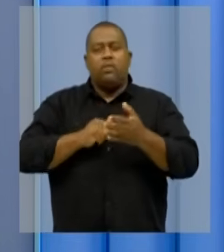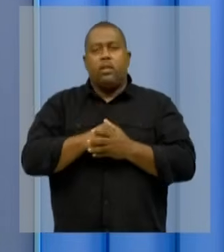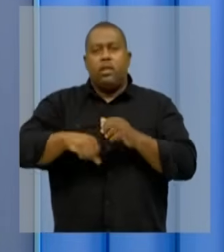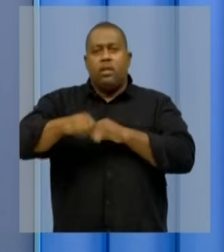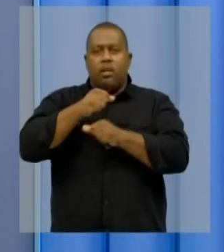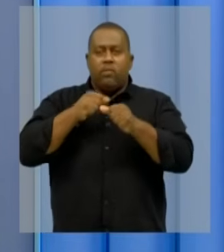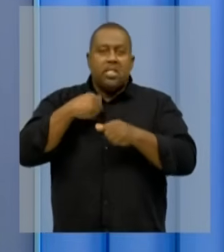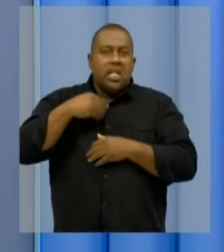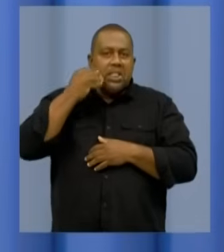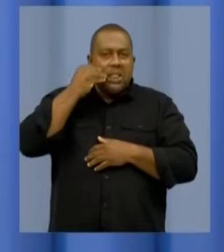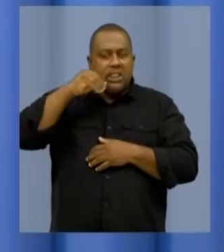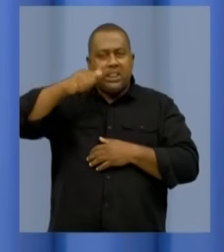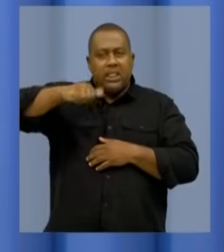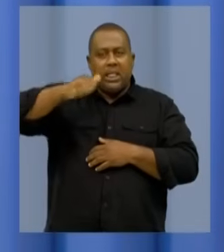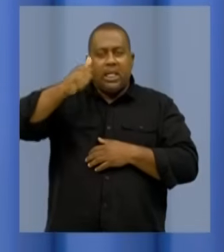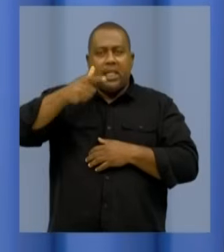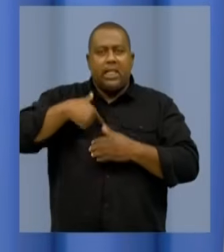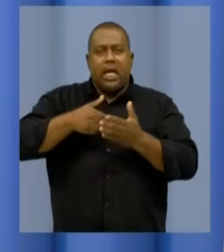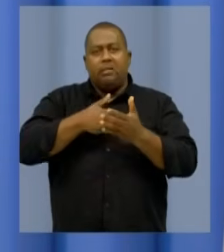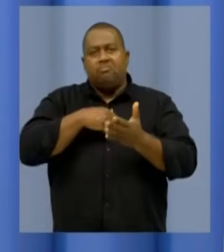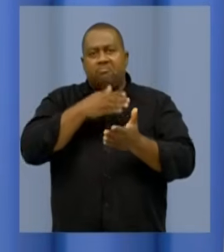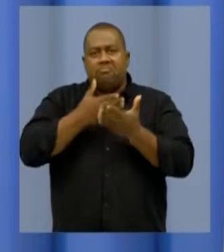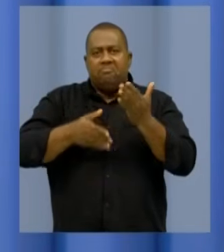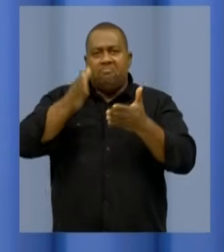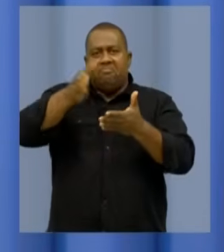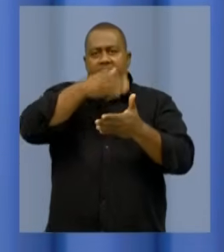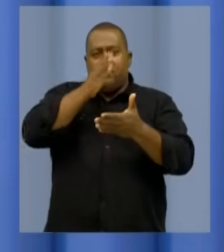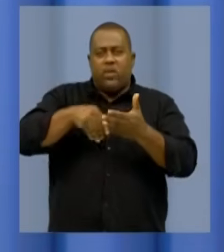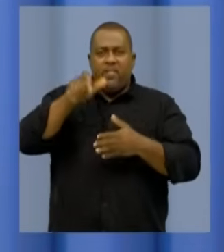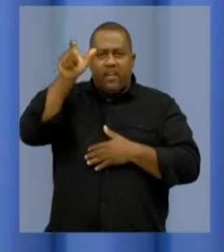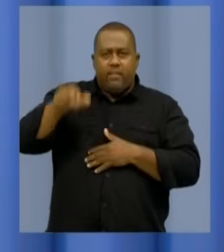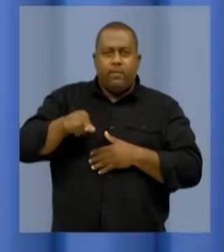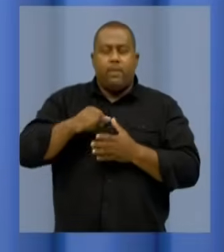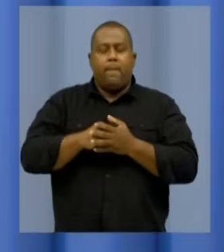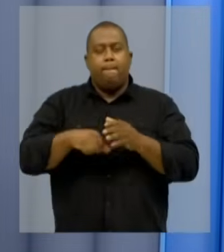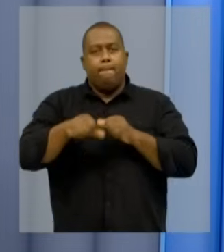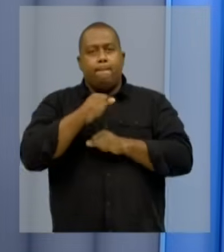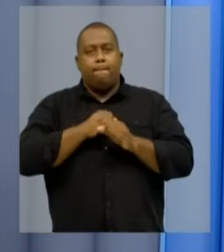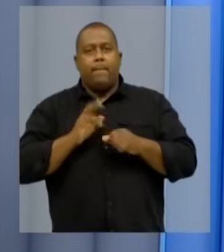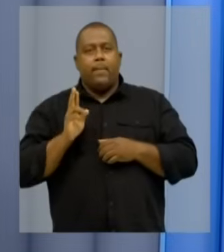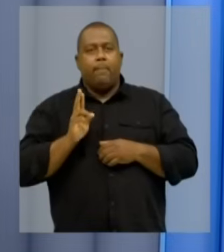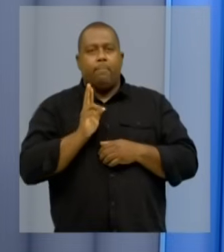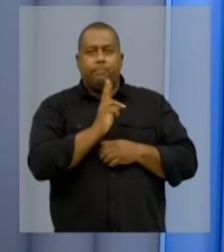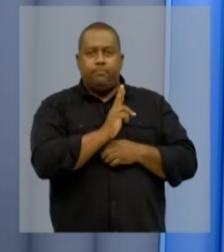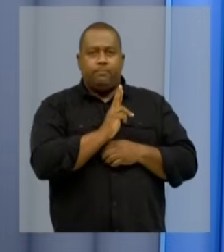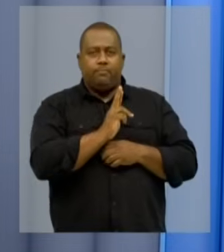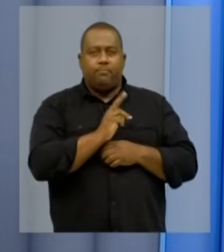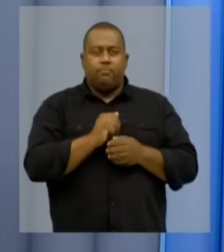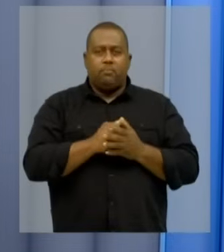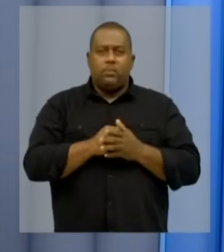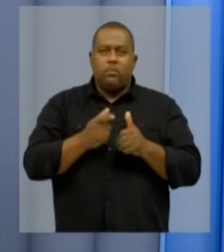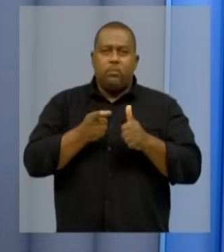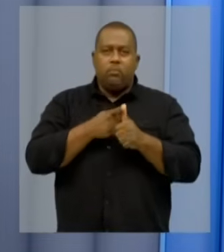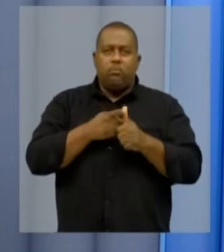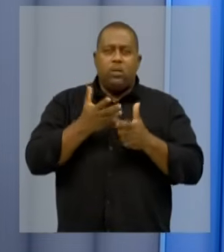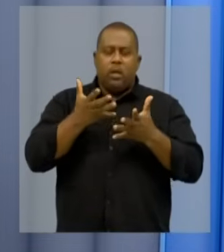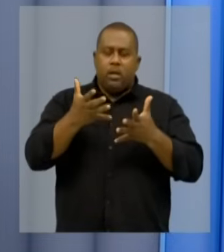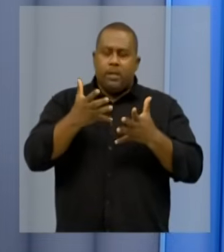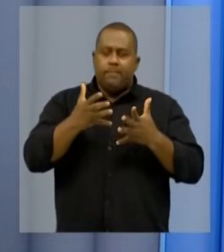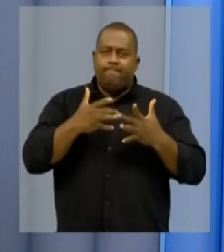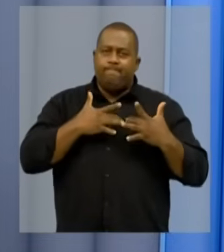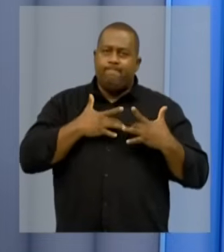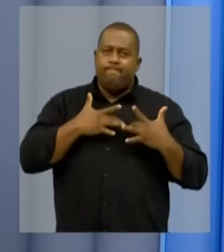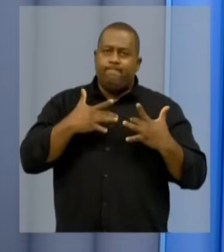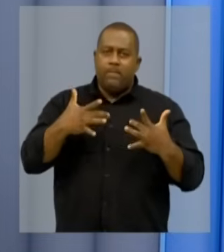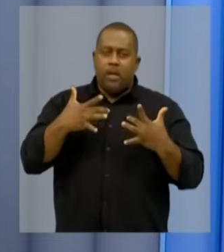reprovado. Candidato Jerônimo, 1h15 para a réplica. Primeiro eu quero manifestar minha solidariedade ao